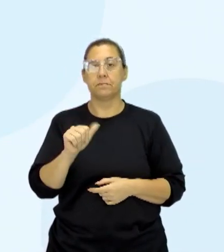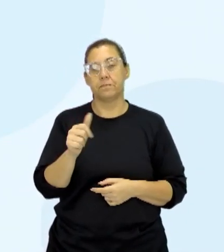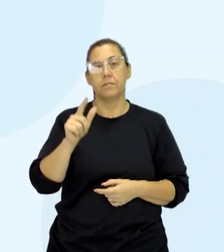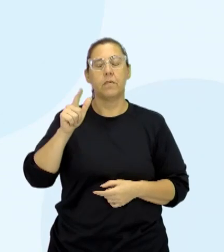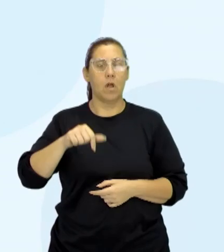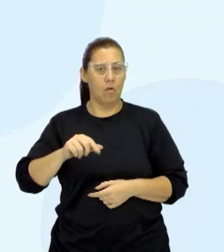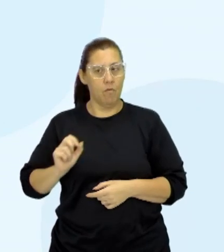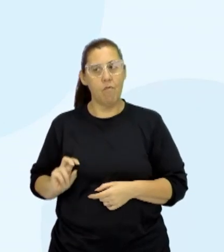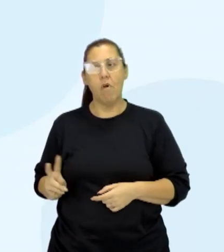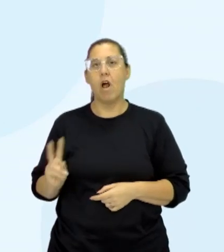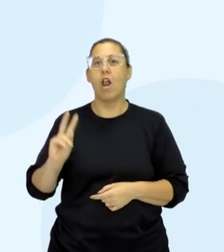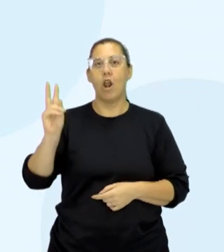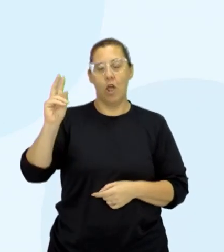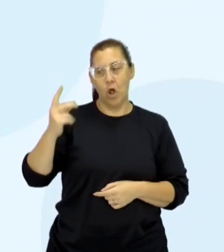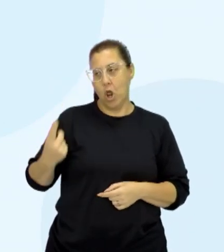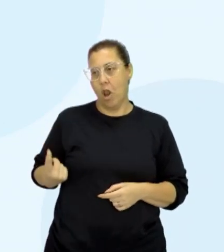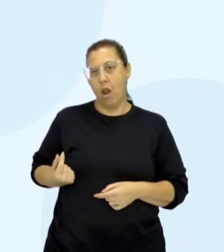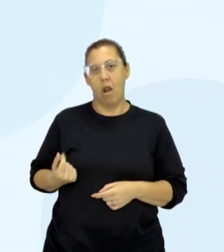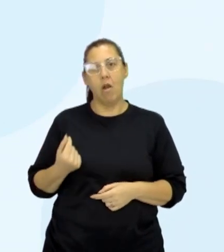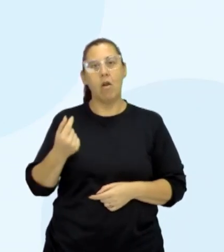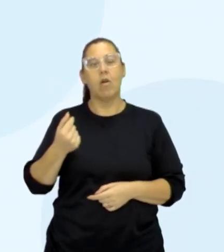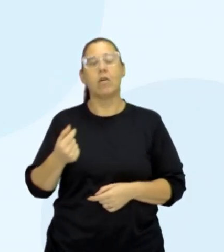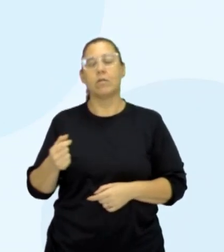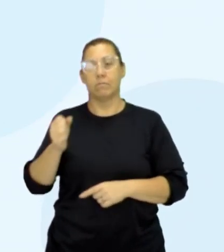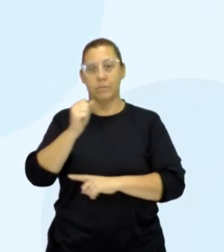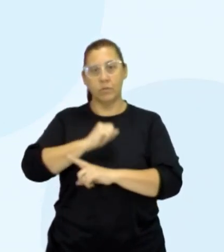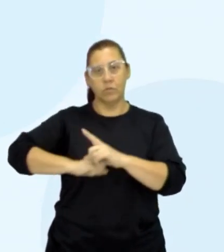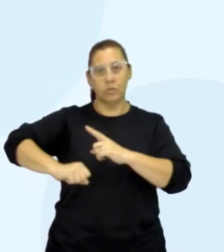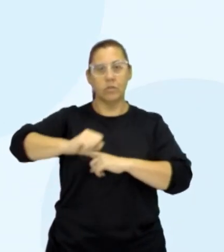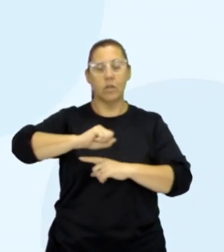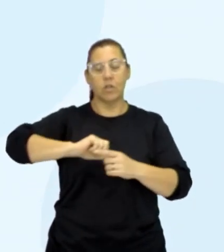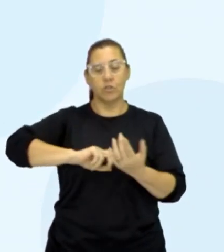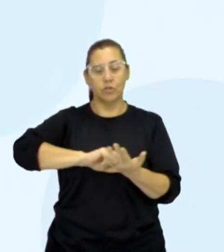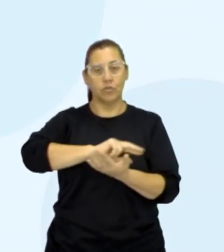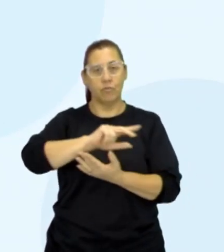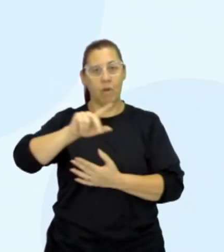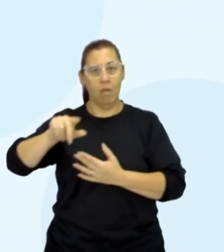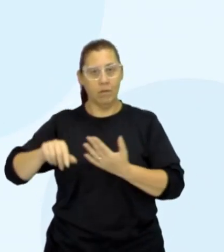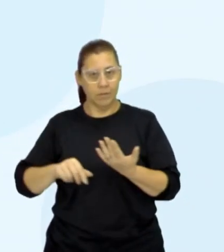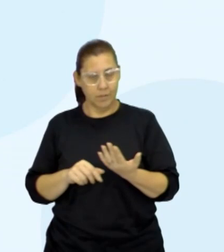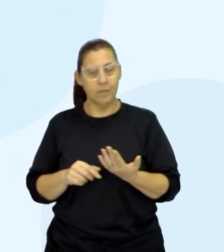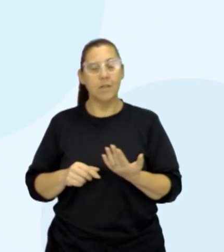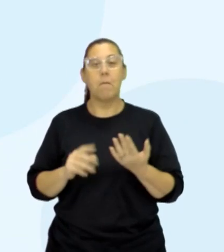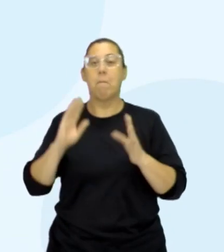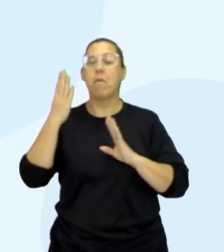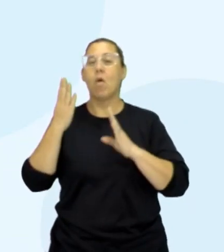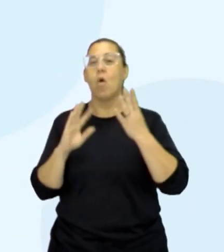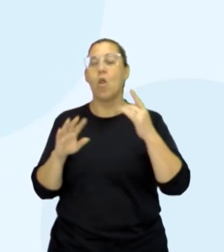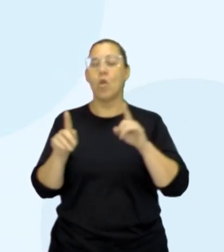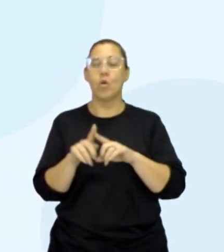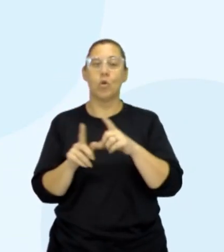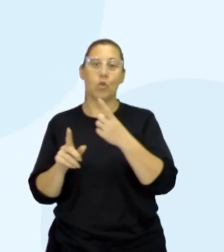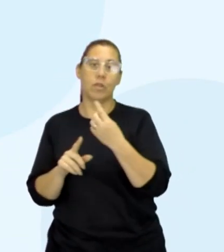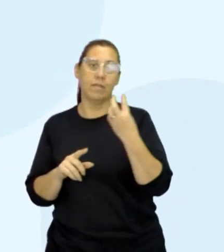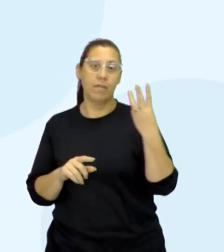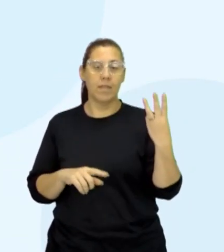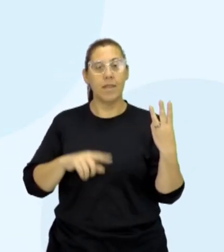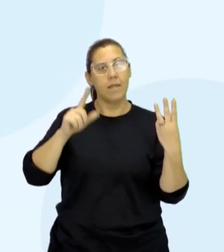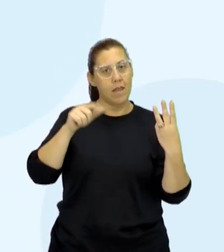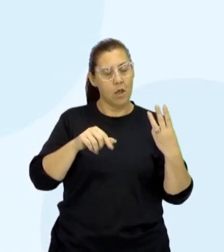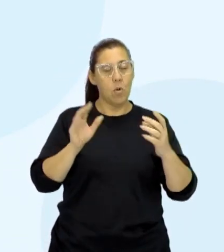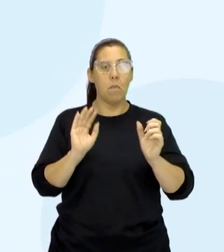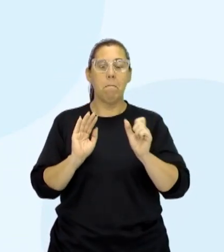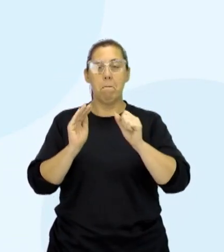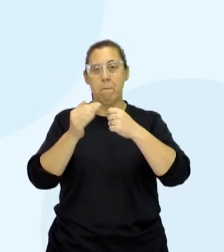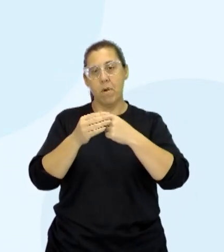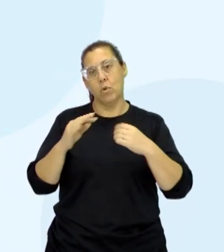que é valorizar econômica e socialmente a diversidade biológica. E aí nós temos o 13, que é proteger